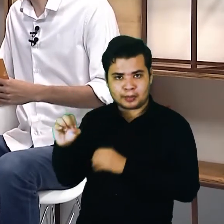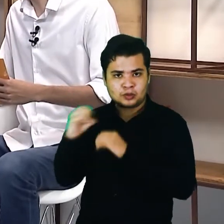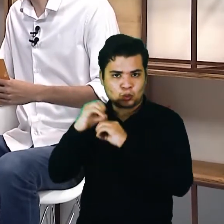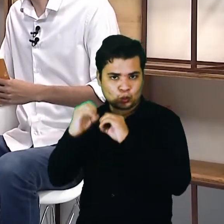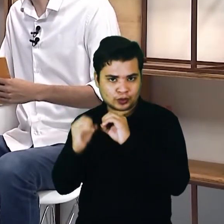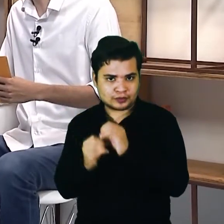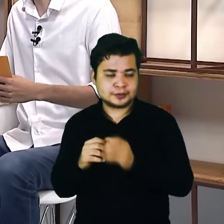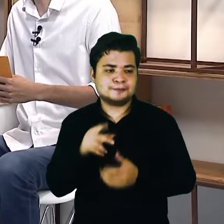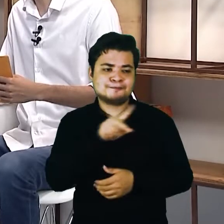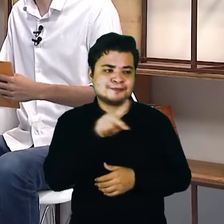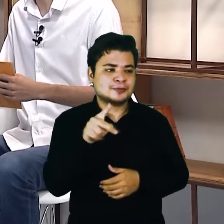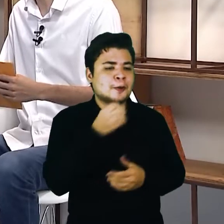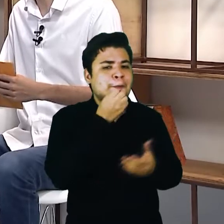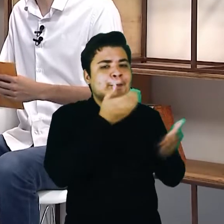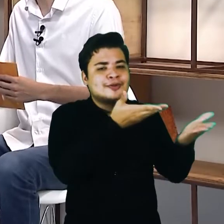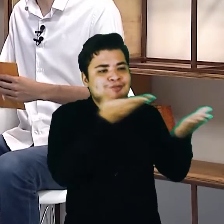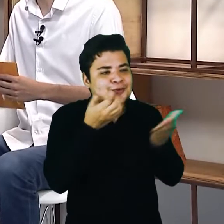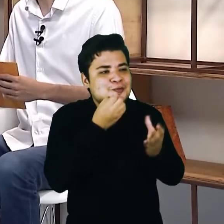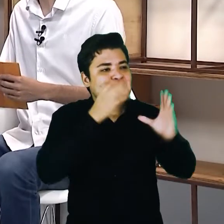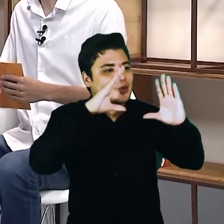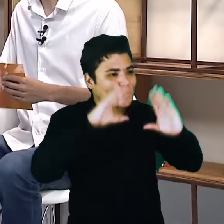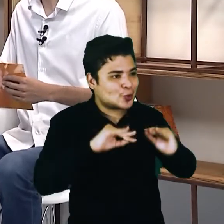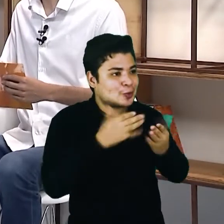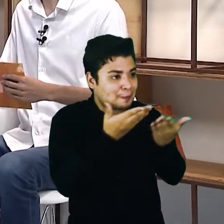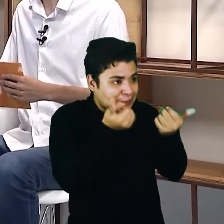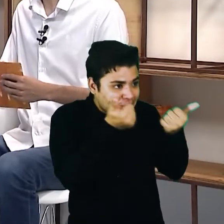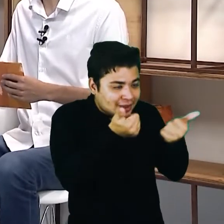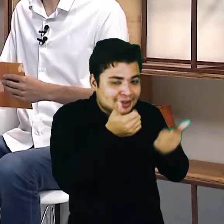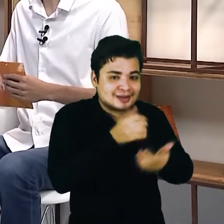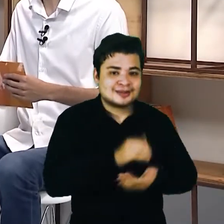muito bem-vinda, boa noite, como vai? Tudo bem?